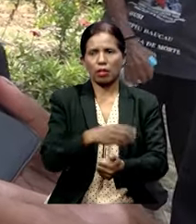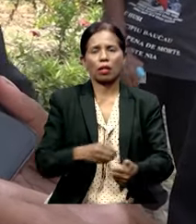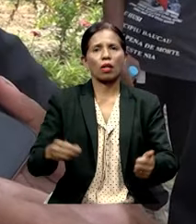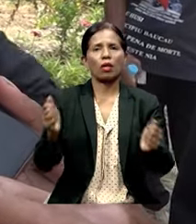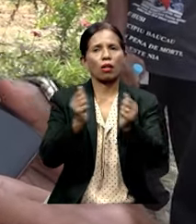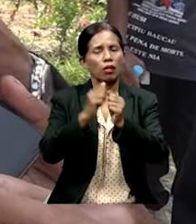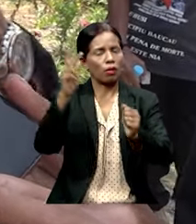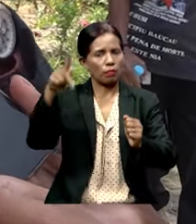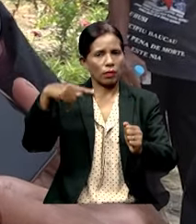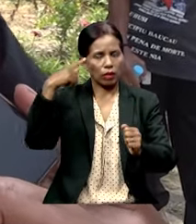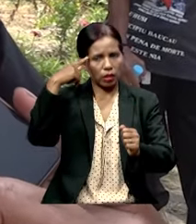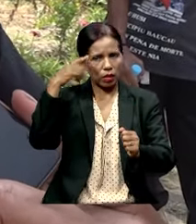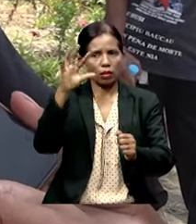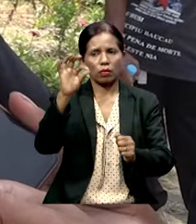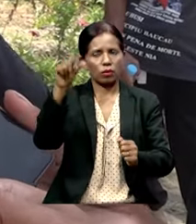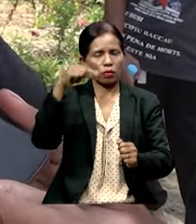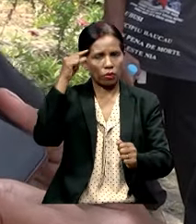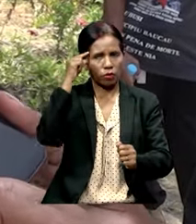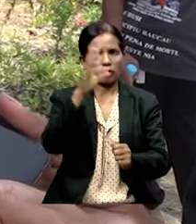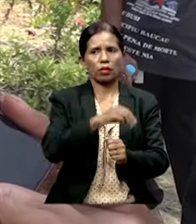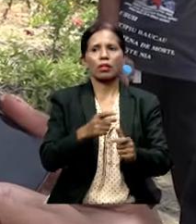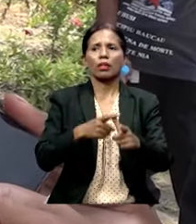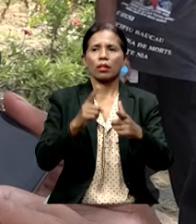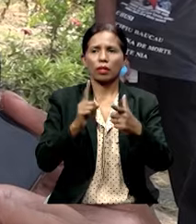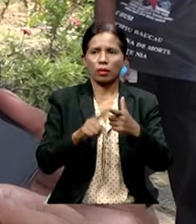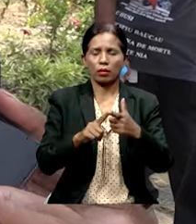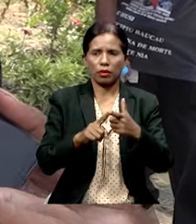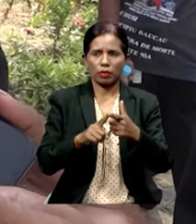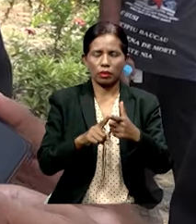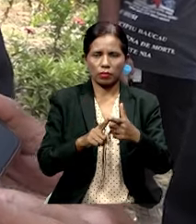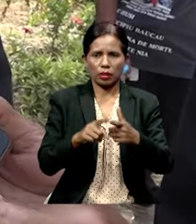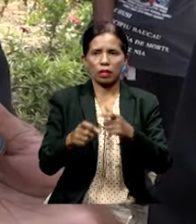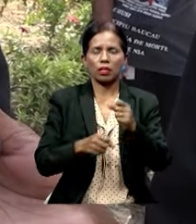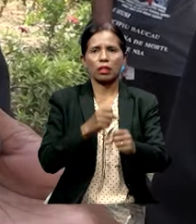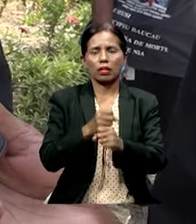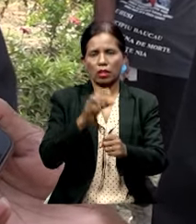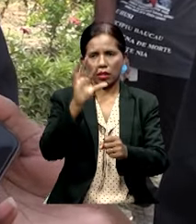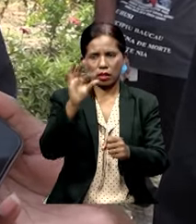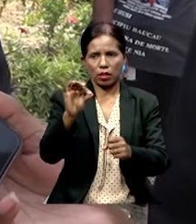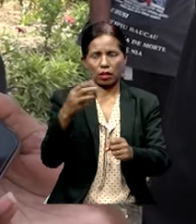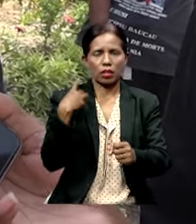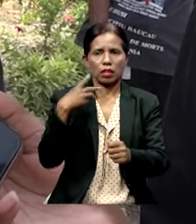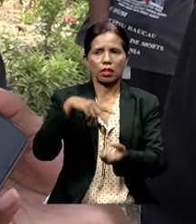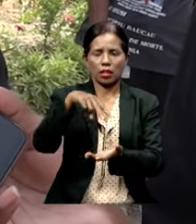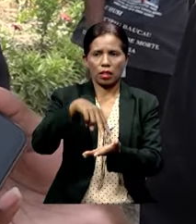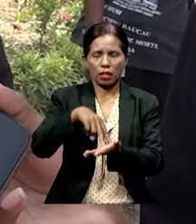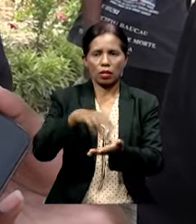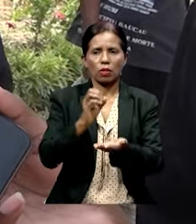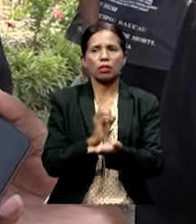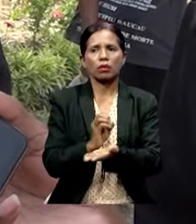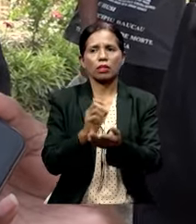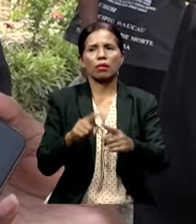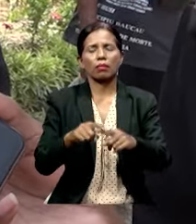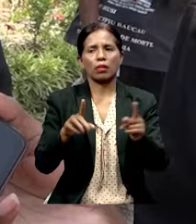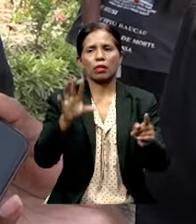politika nono governian ne beke hakara depois jen no mai jen novi anos ita halo kria raya ni yang